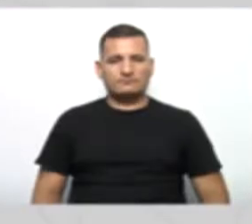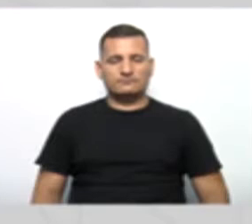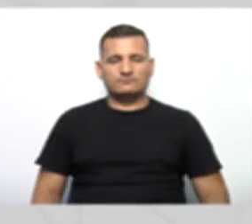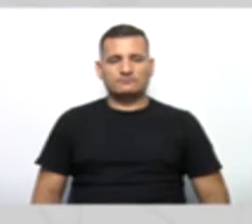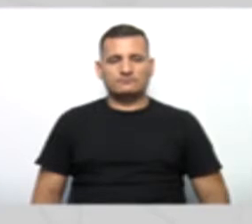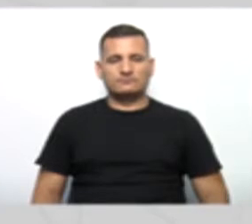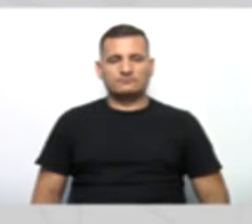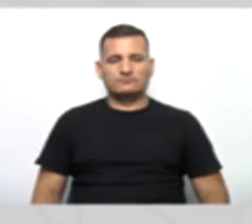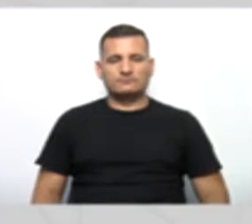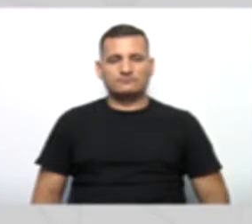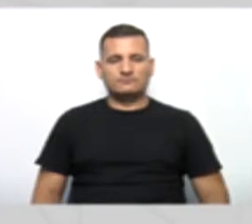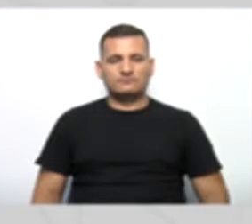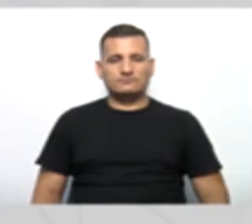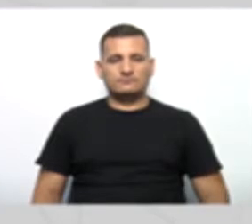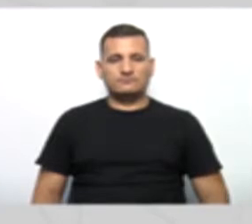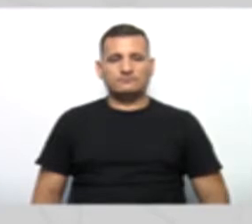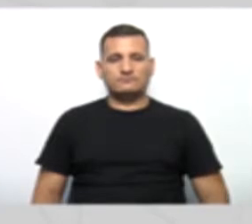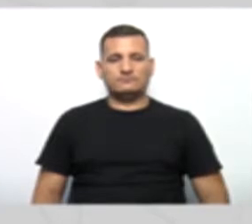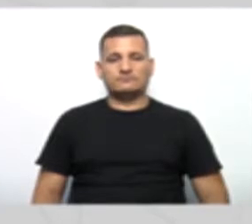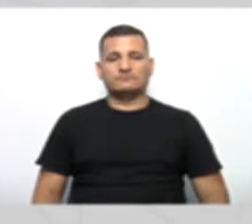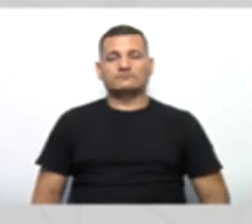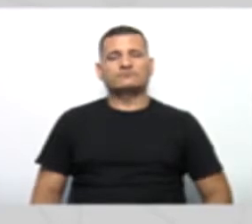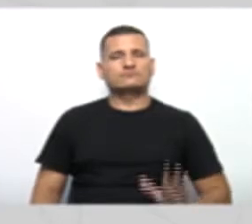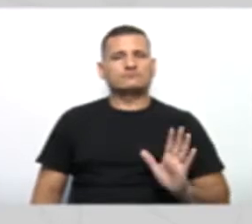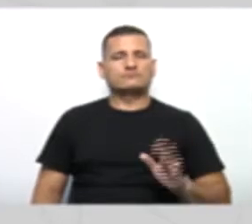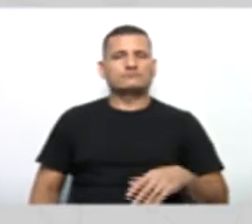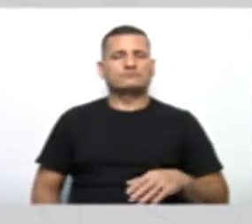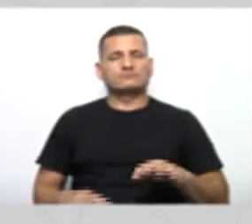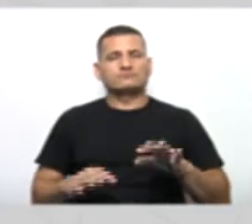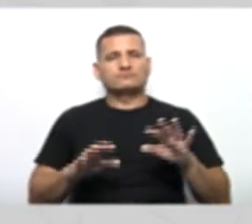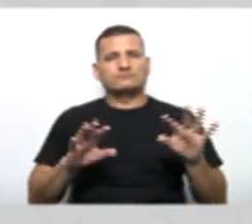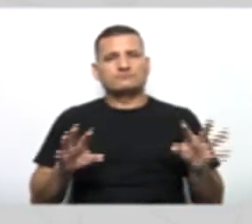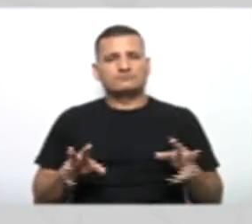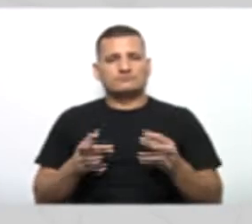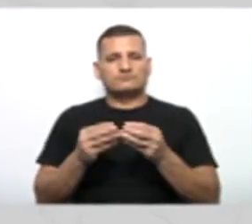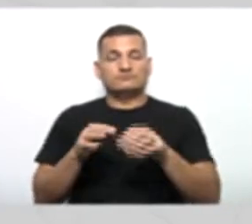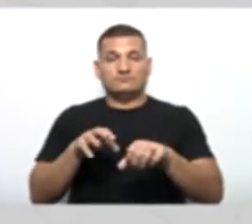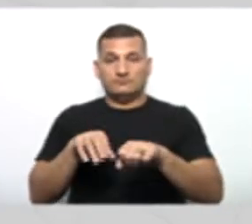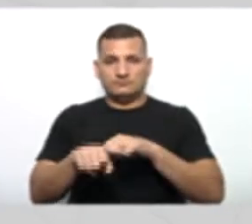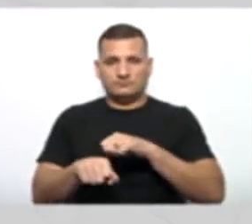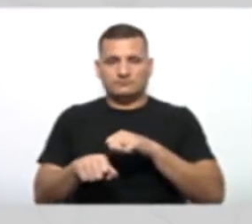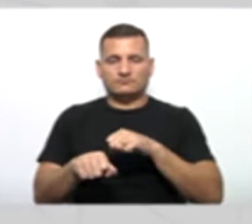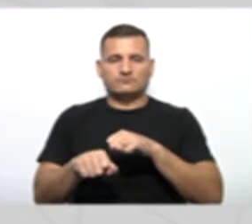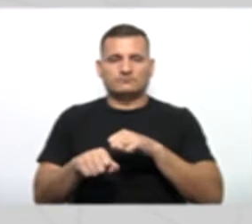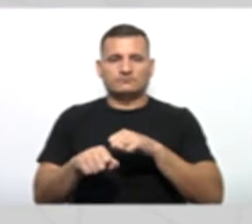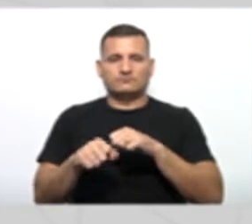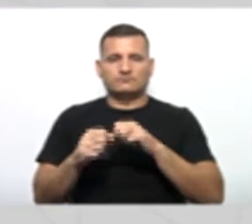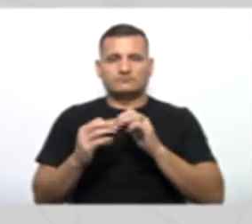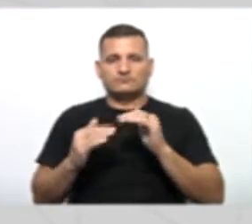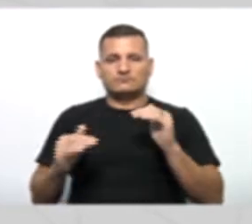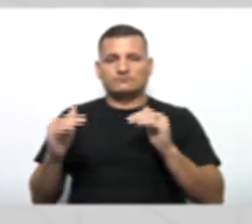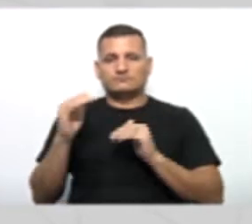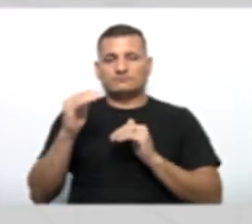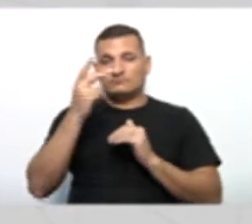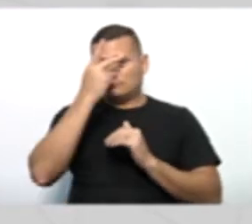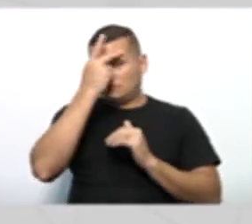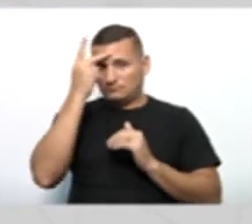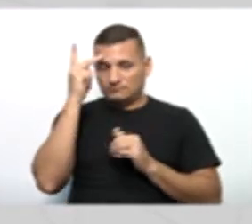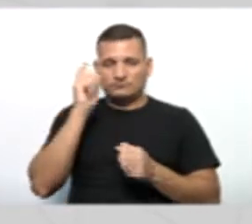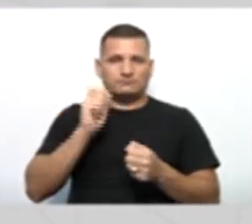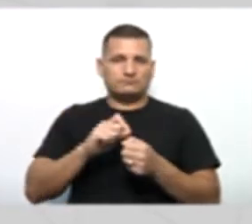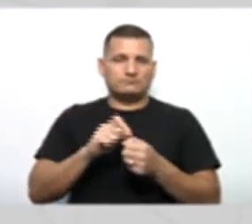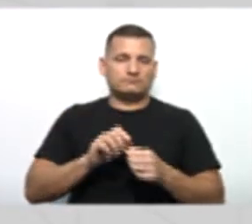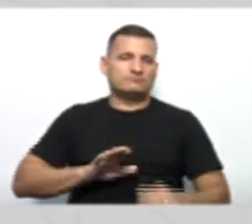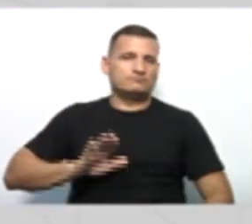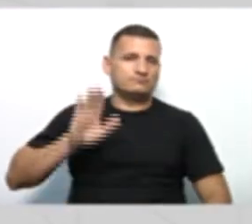de ética profissional que diz ao completar a formação em nível superior a pessoa faz jus faz um juramento